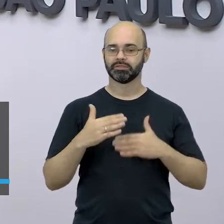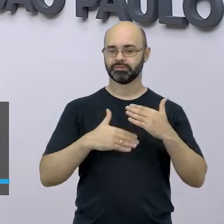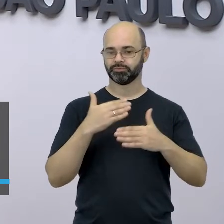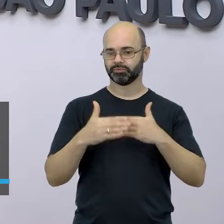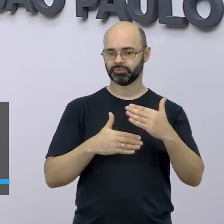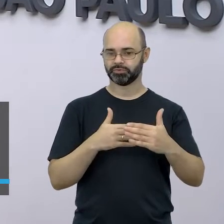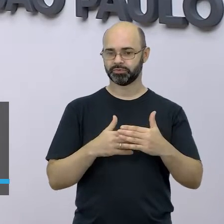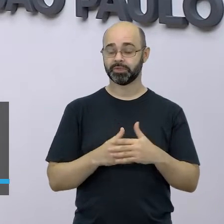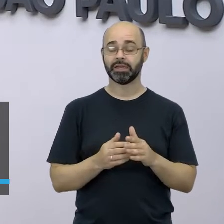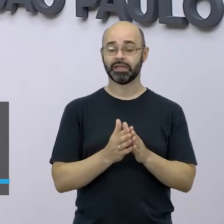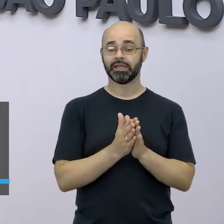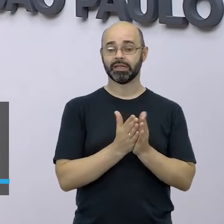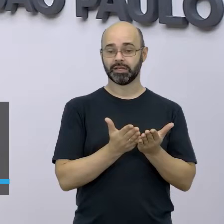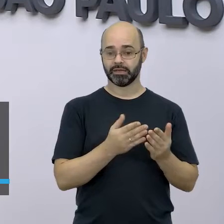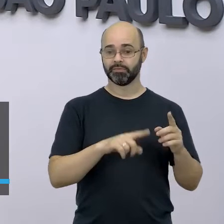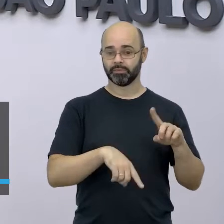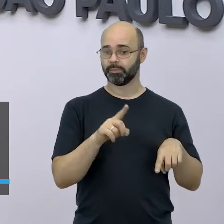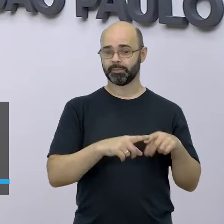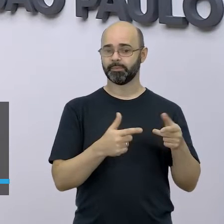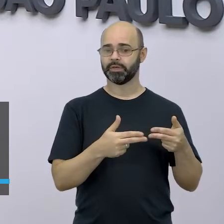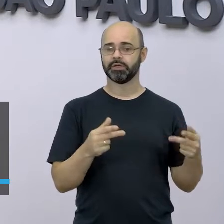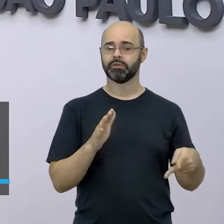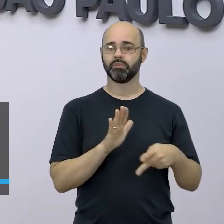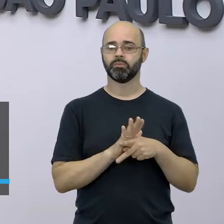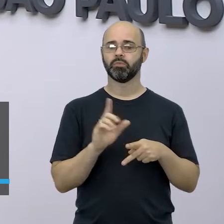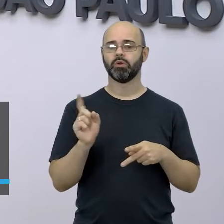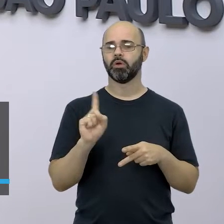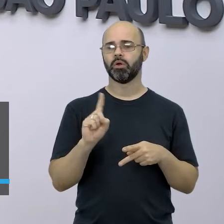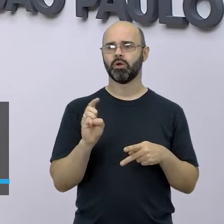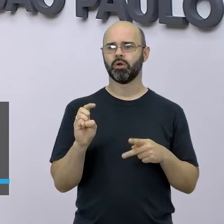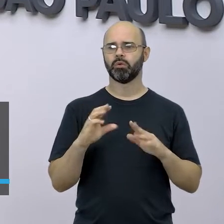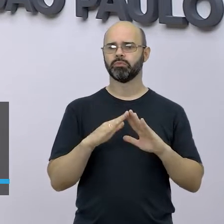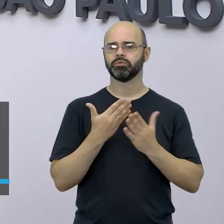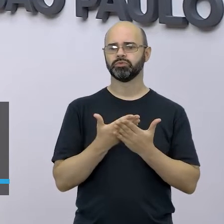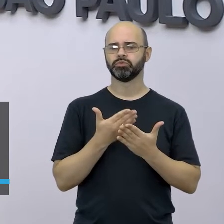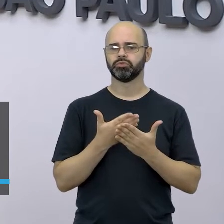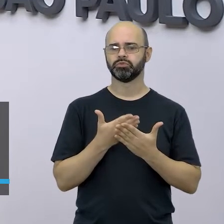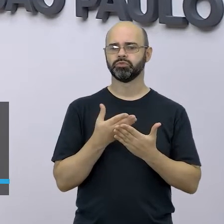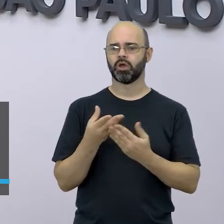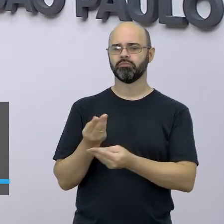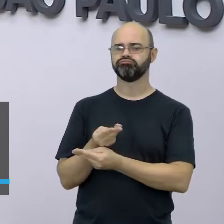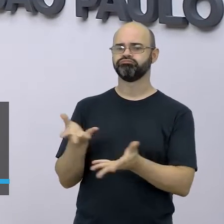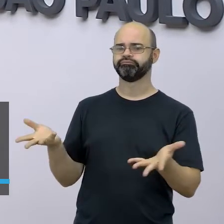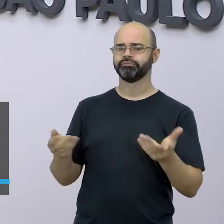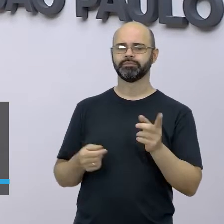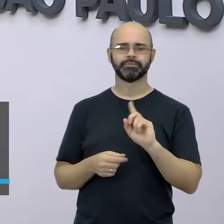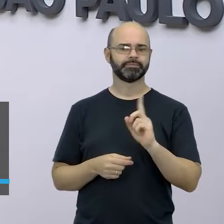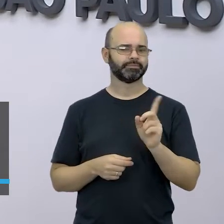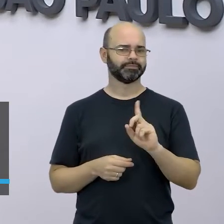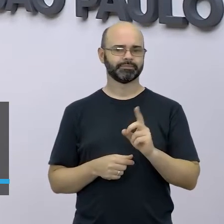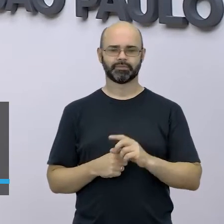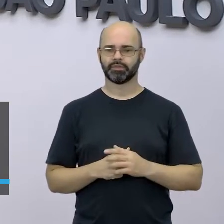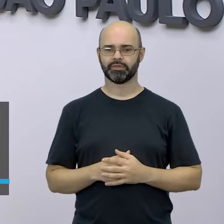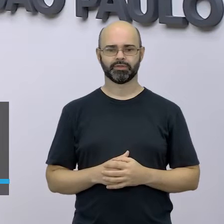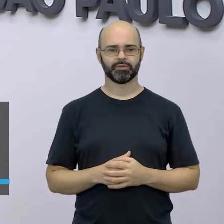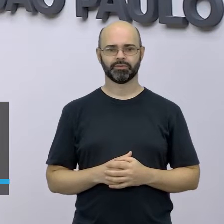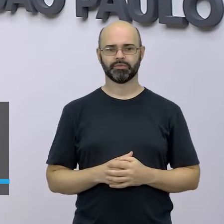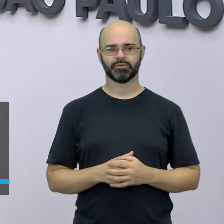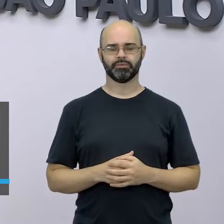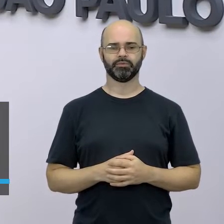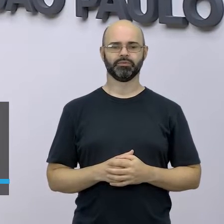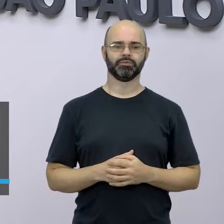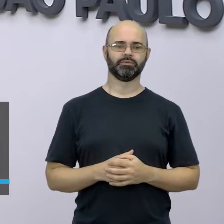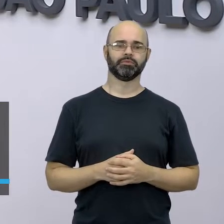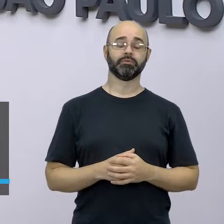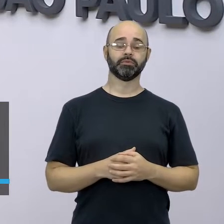Giddens, ele não pertence ao material que é distribuído para as escolas normalmente, né? É um material